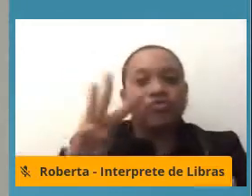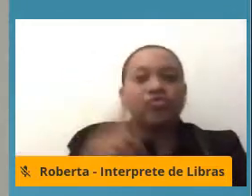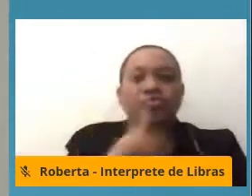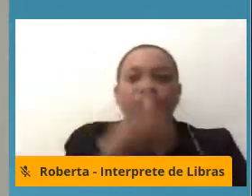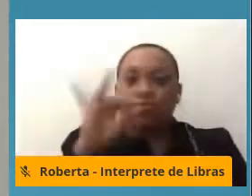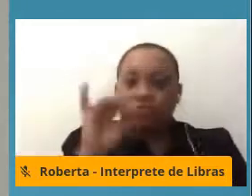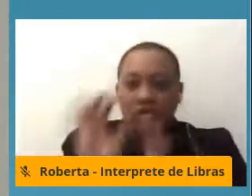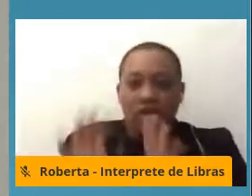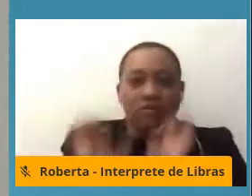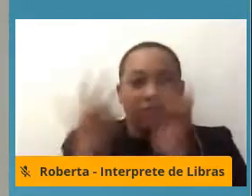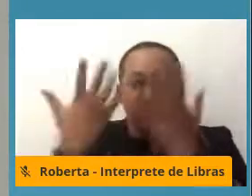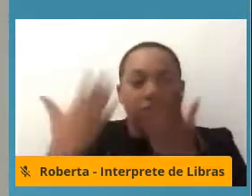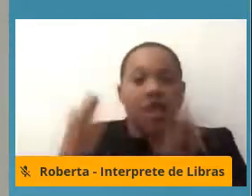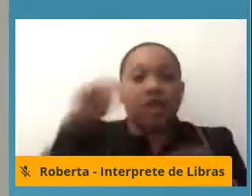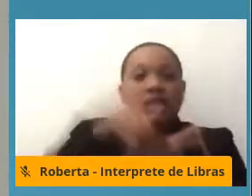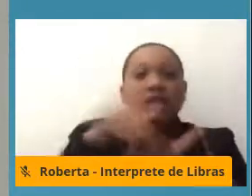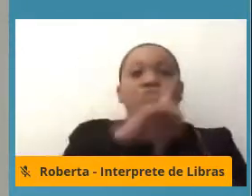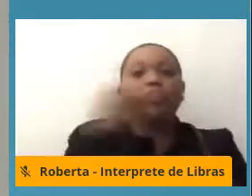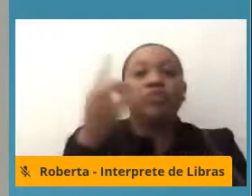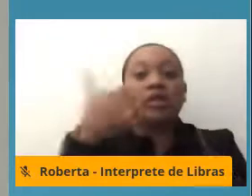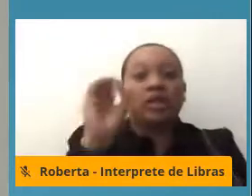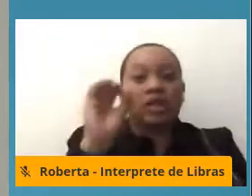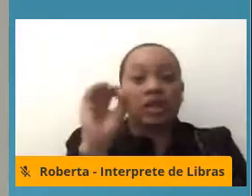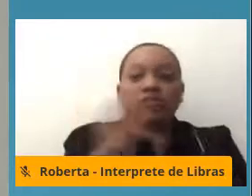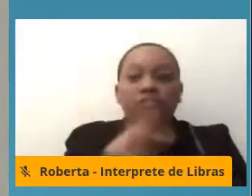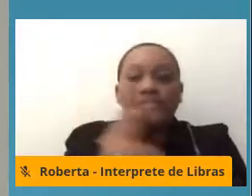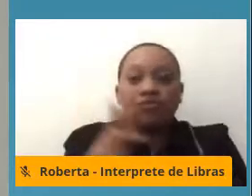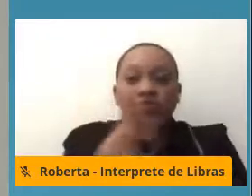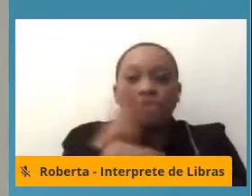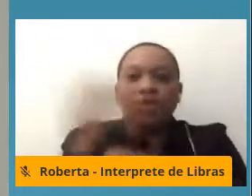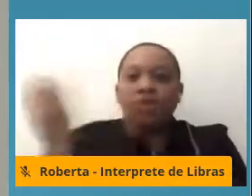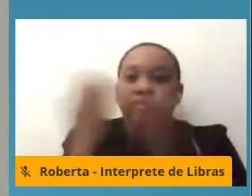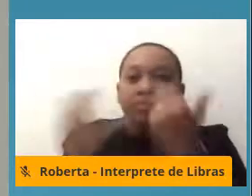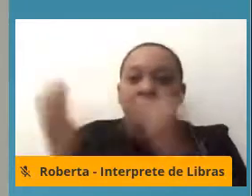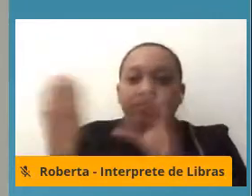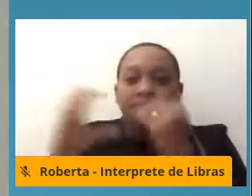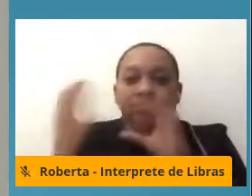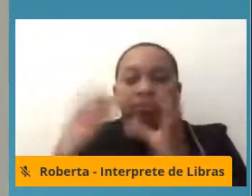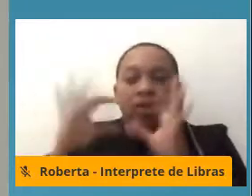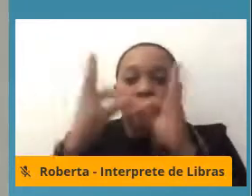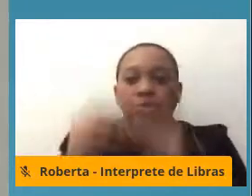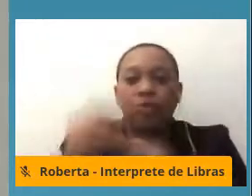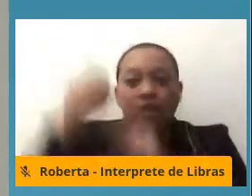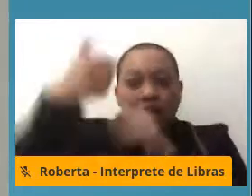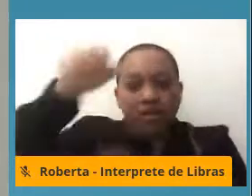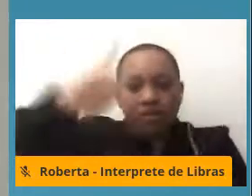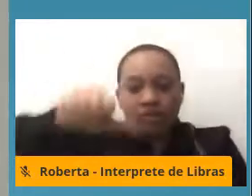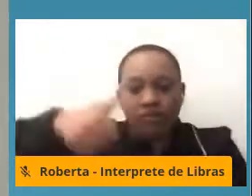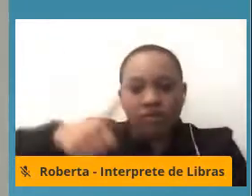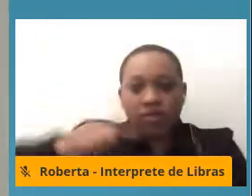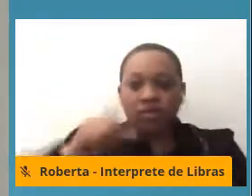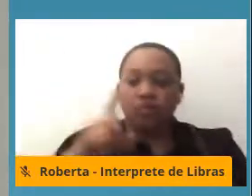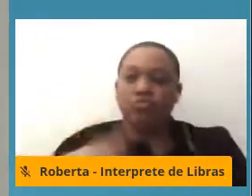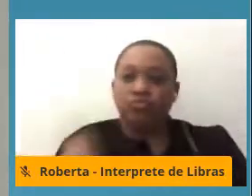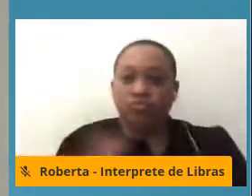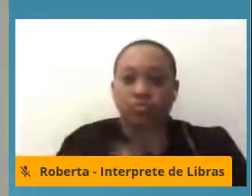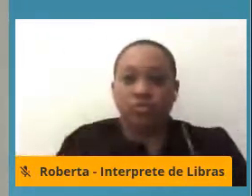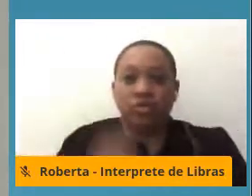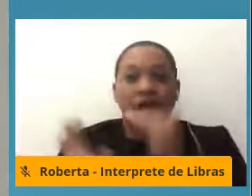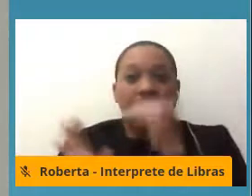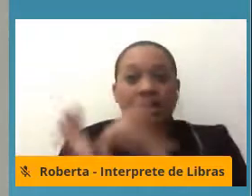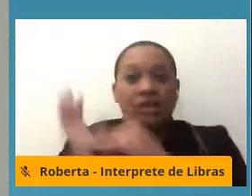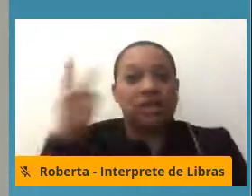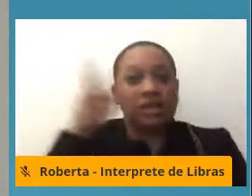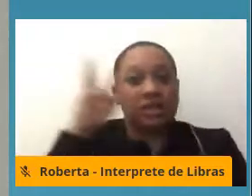10, os vídeos que forem postados nessas condições aqui embaixo, eles vão ser avaliados pela gente, e até a terça-feira a gente vai